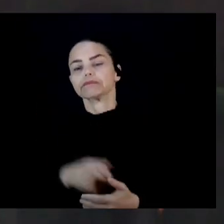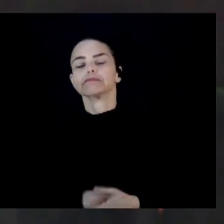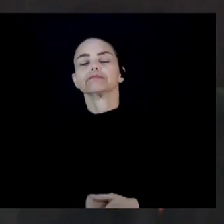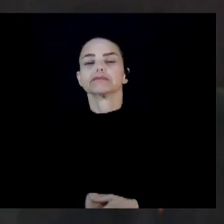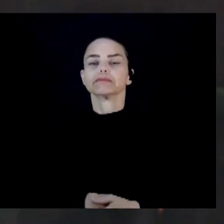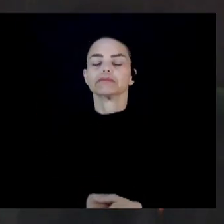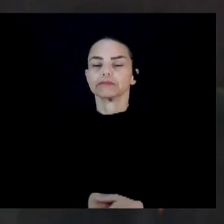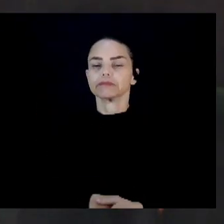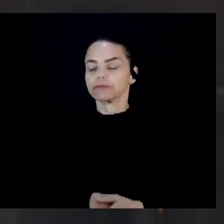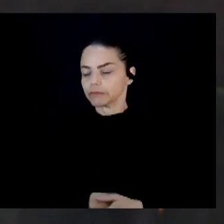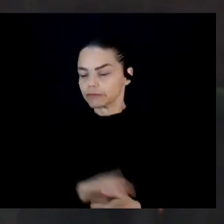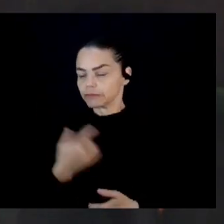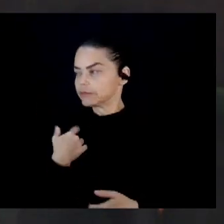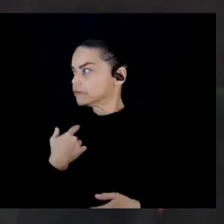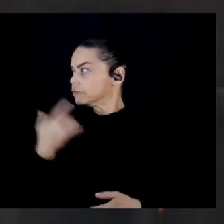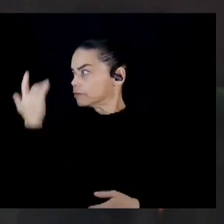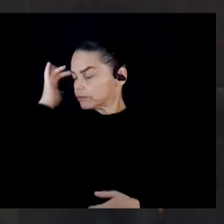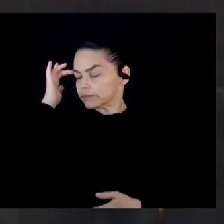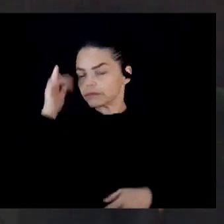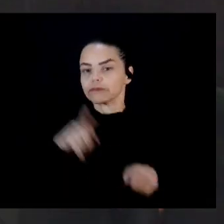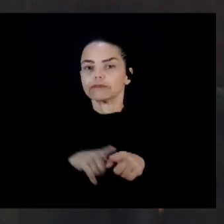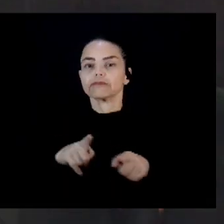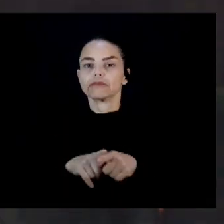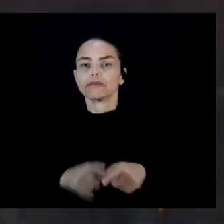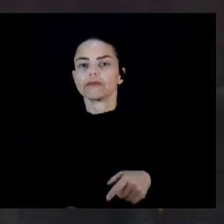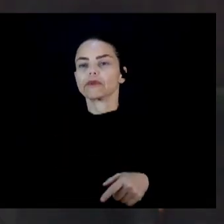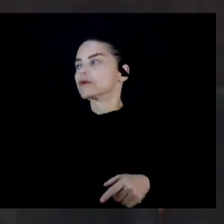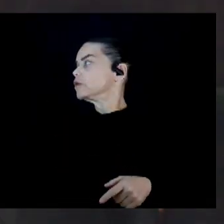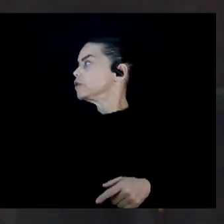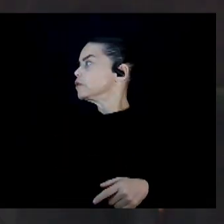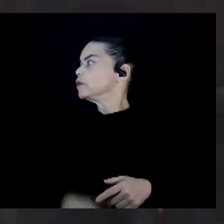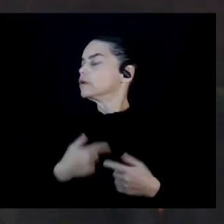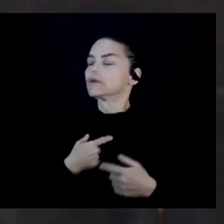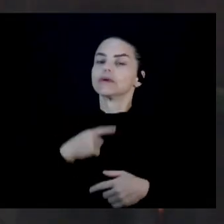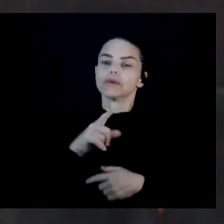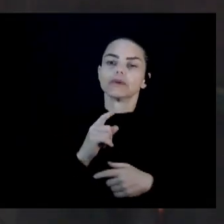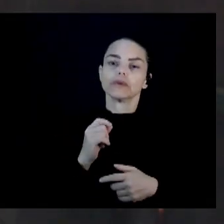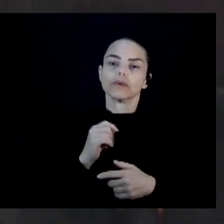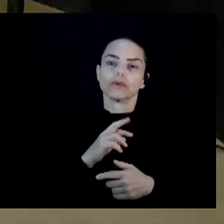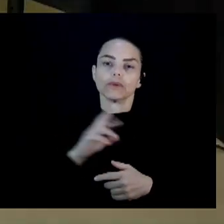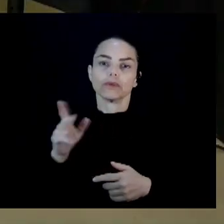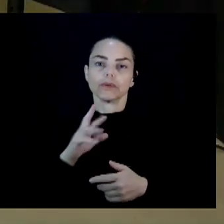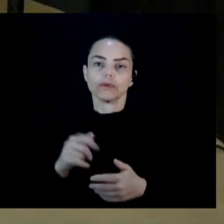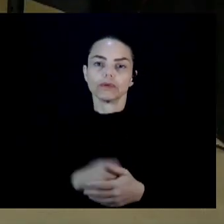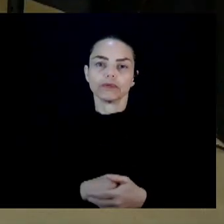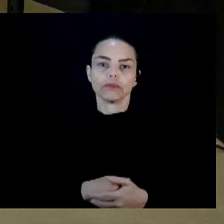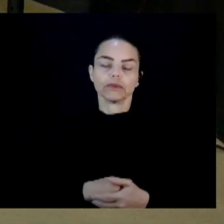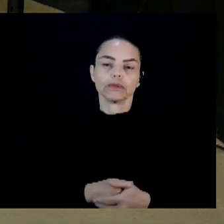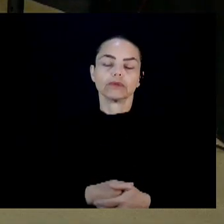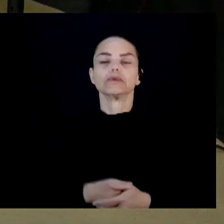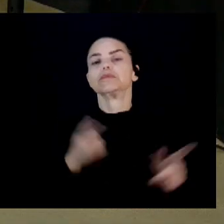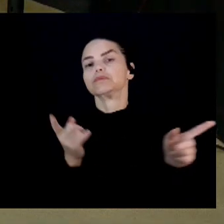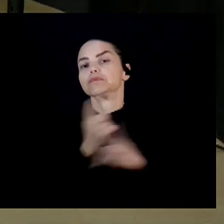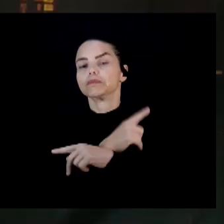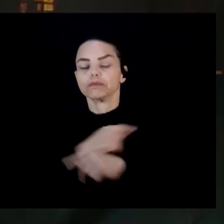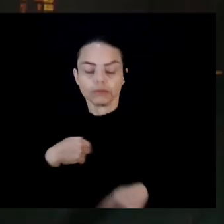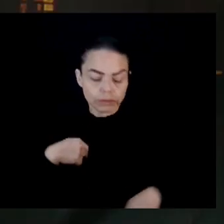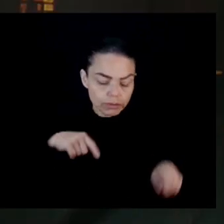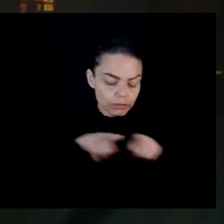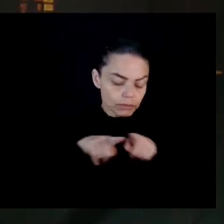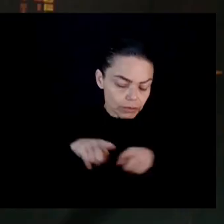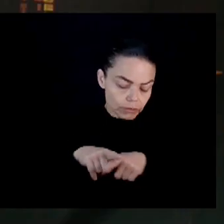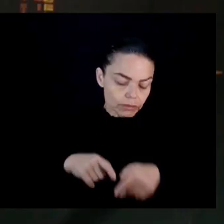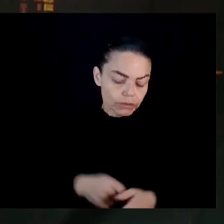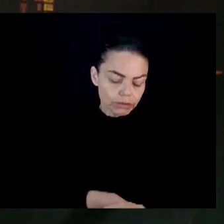que isso também é um pontinho que a gente precisa ver. O bastidor do outro é diferente do meu bastidor. Por outro lado, a gente também tem,